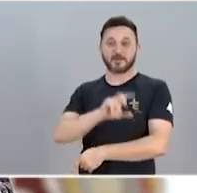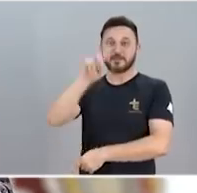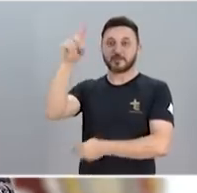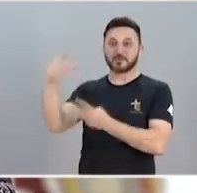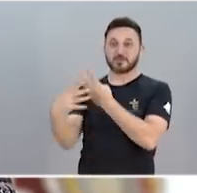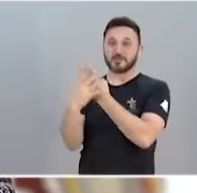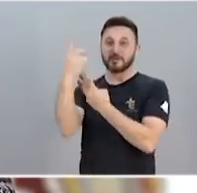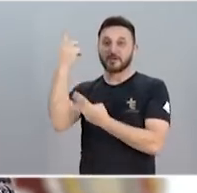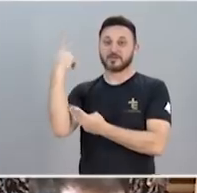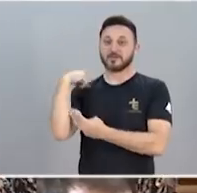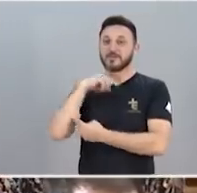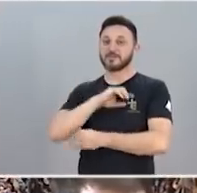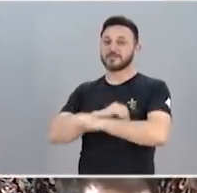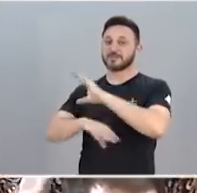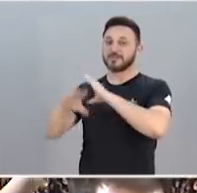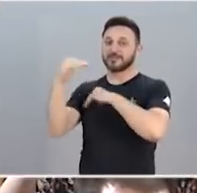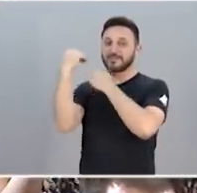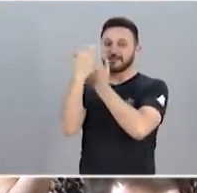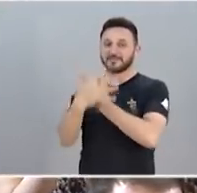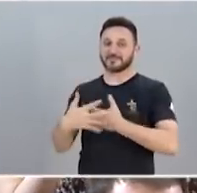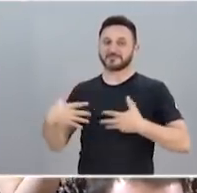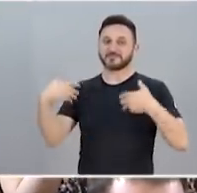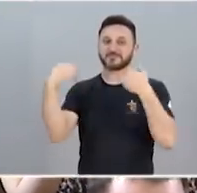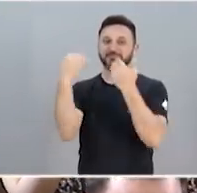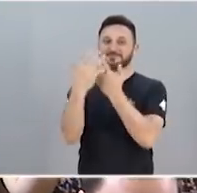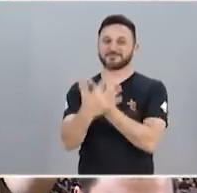Santa, cantemos. Ó Trindade,